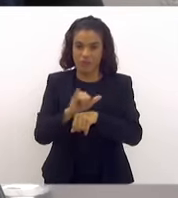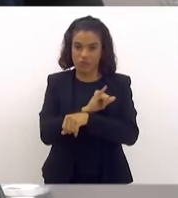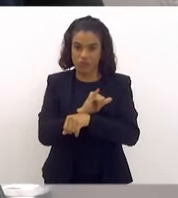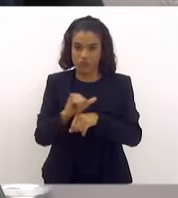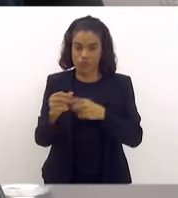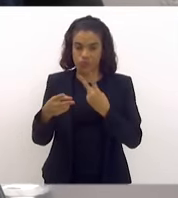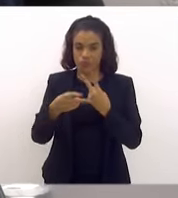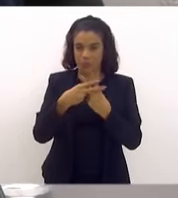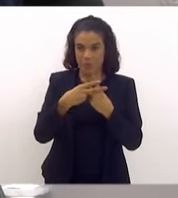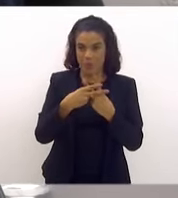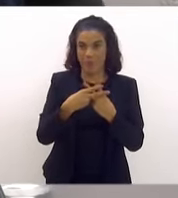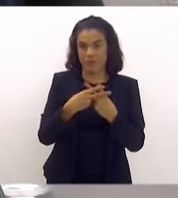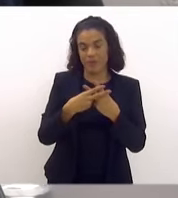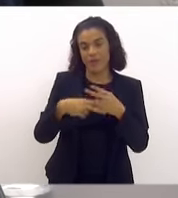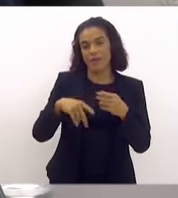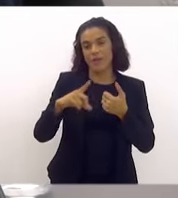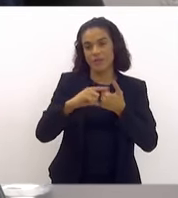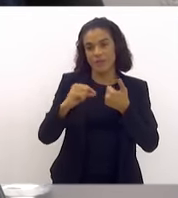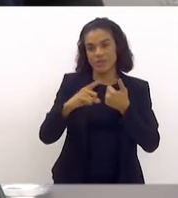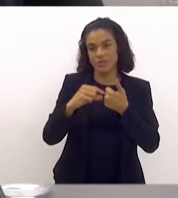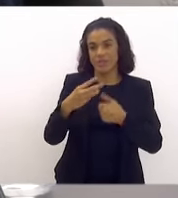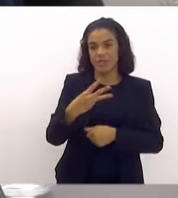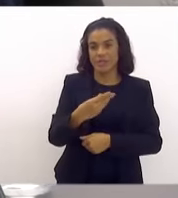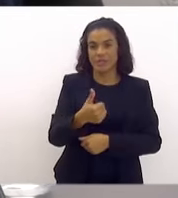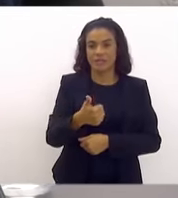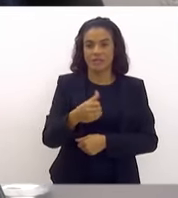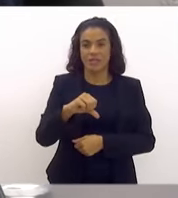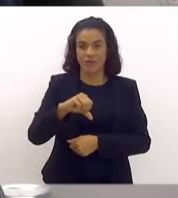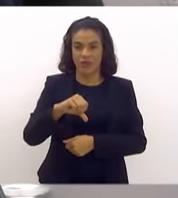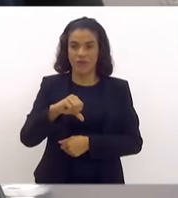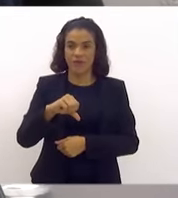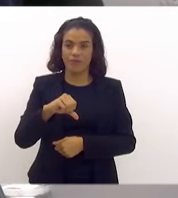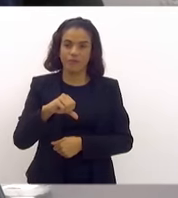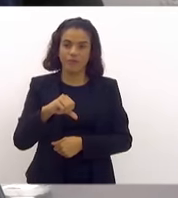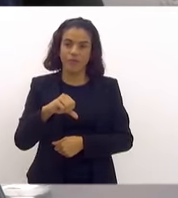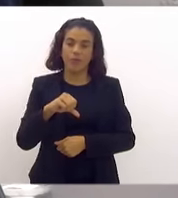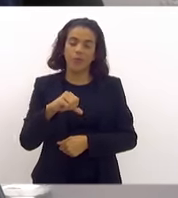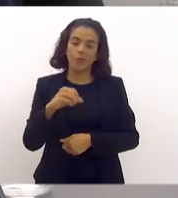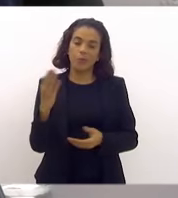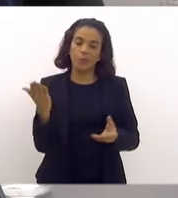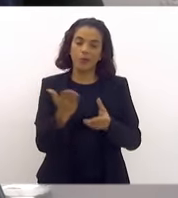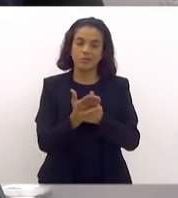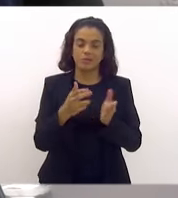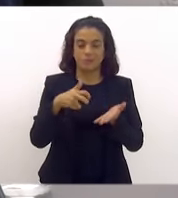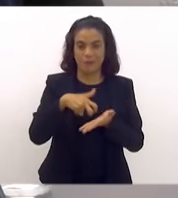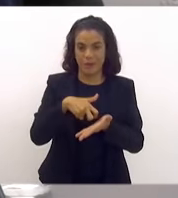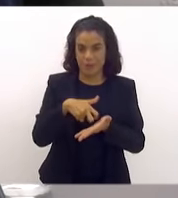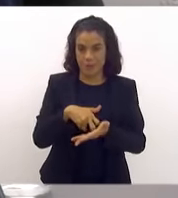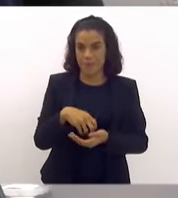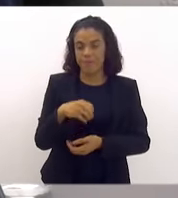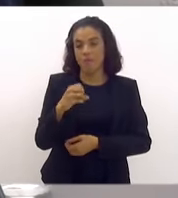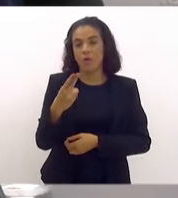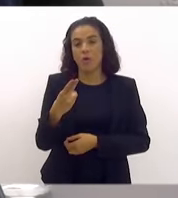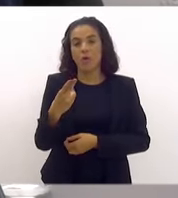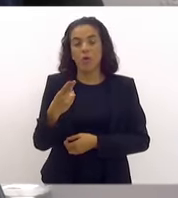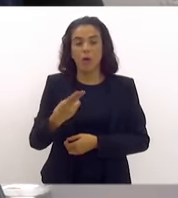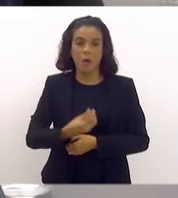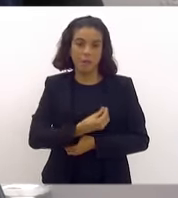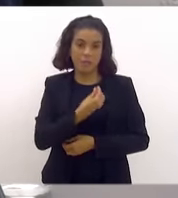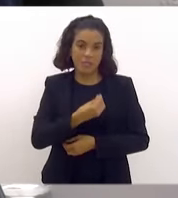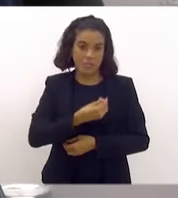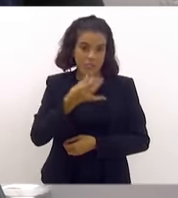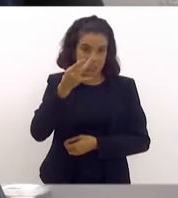de prisão que são previstas no Artigo 39 do Código Processo eh penal seja eh o comparecimento